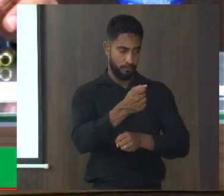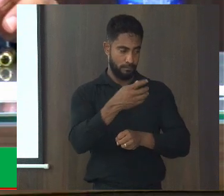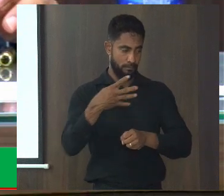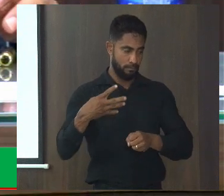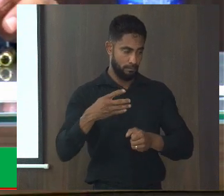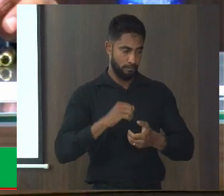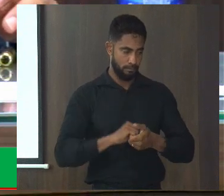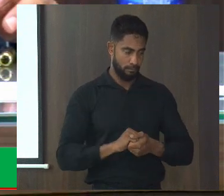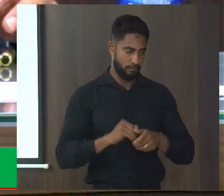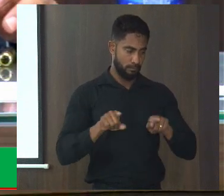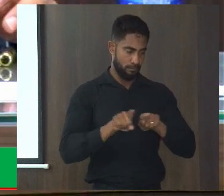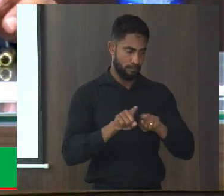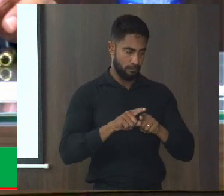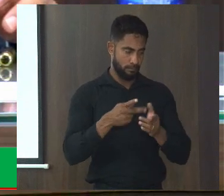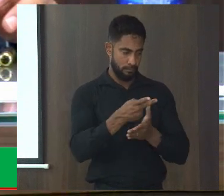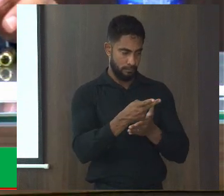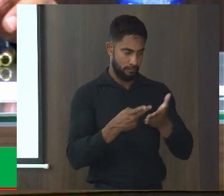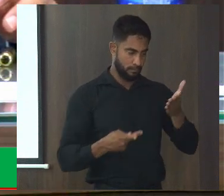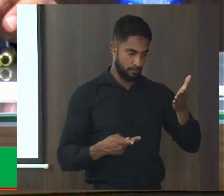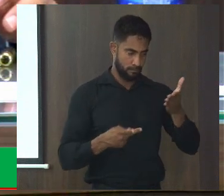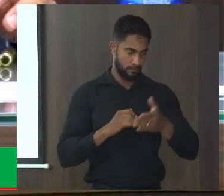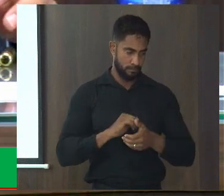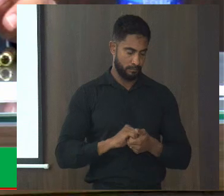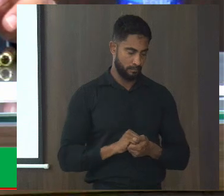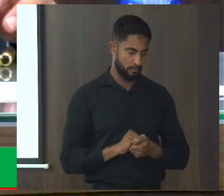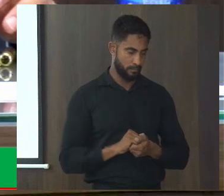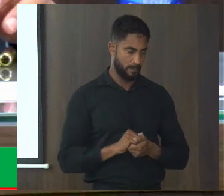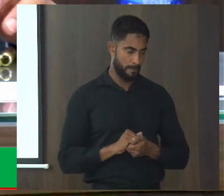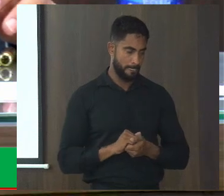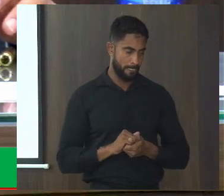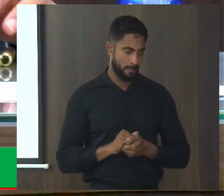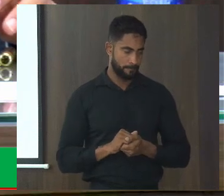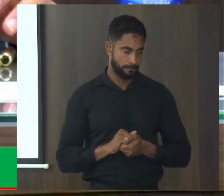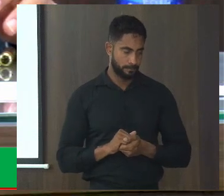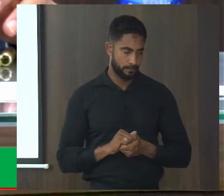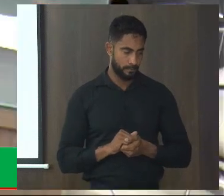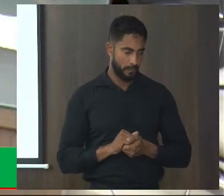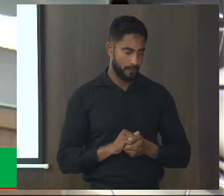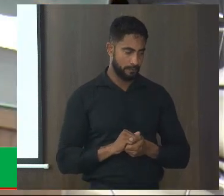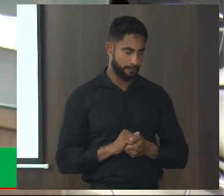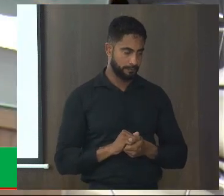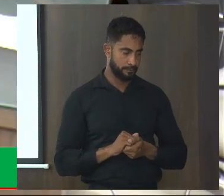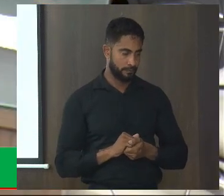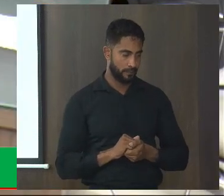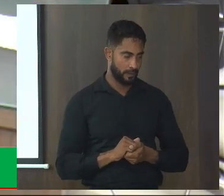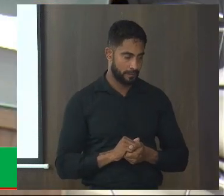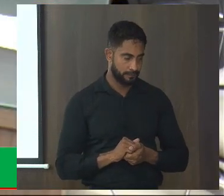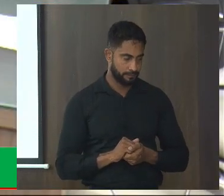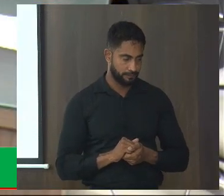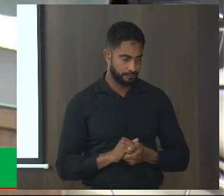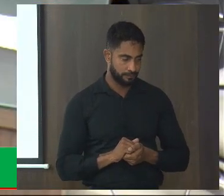004/2024, bem como dos pareceres que o acompanham.